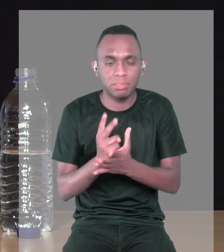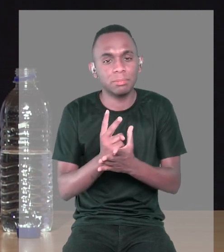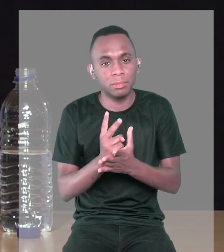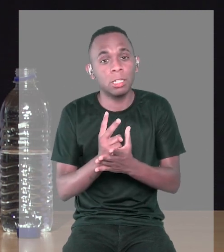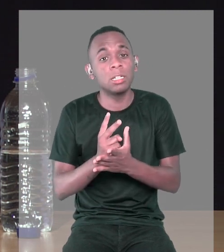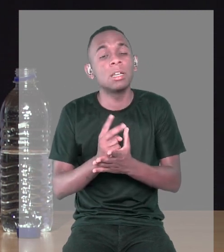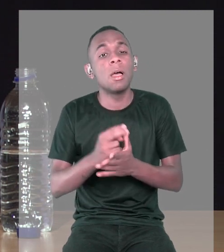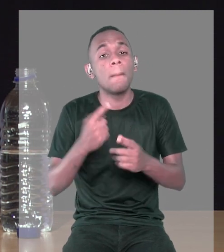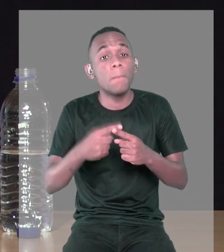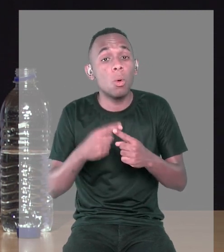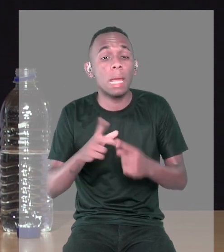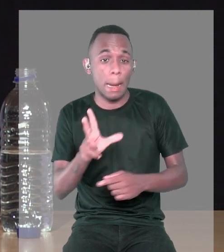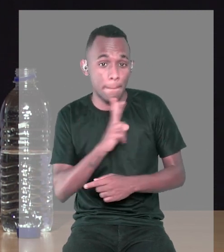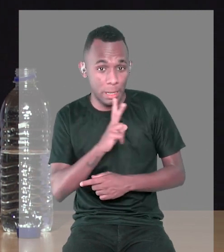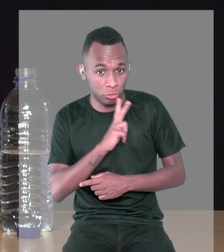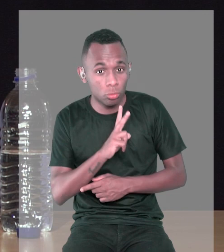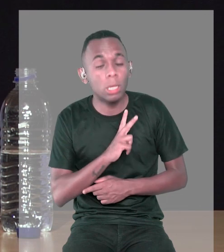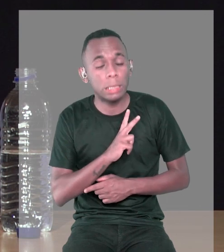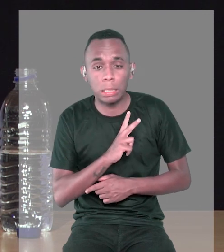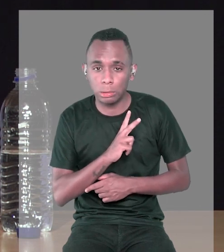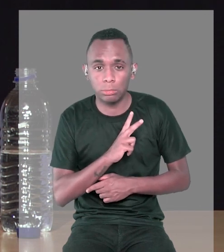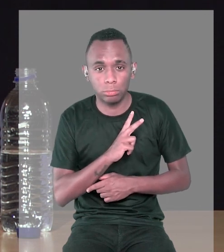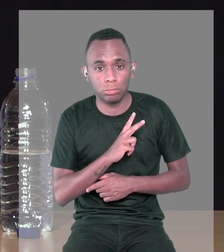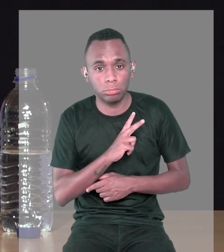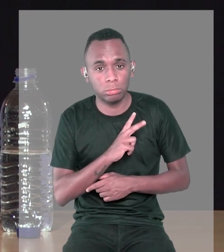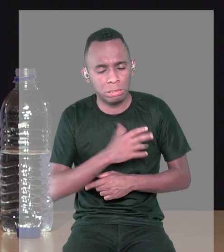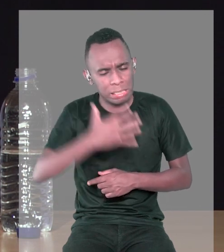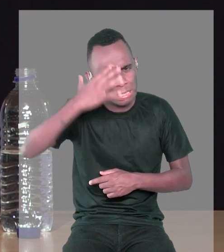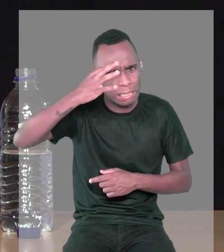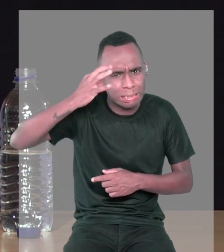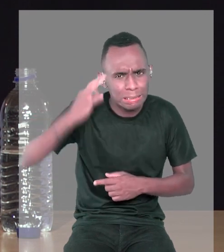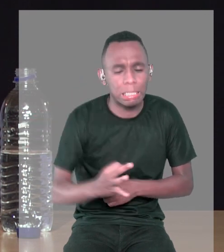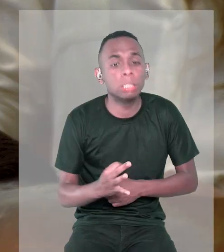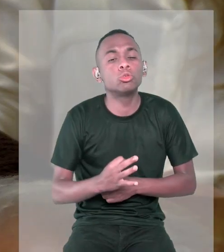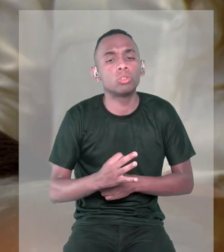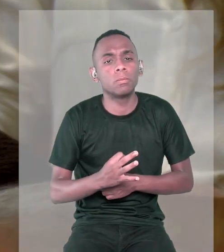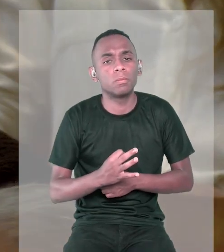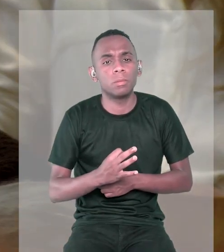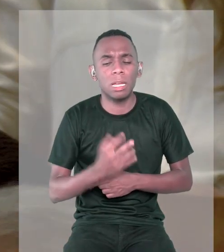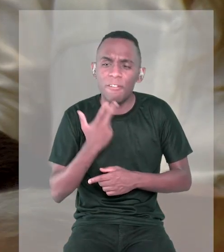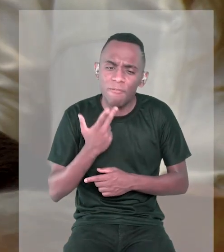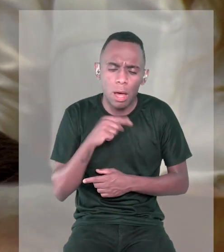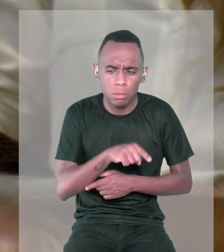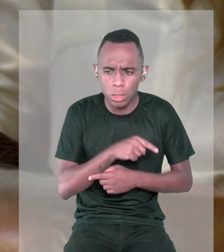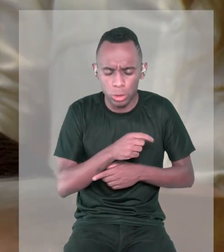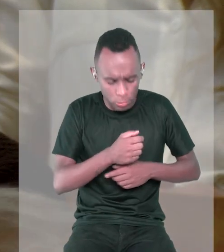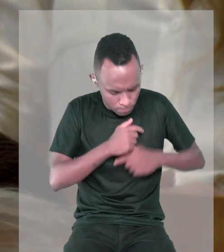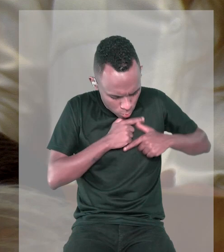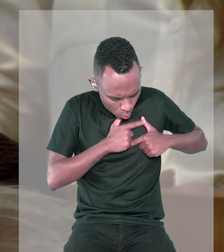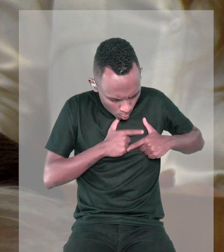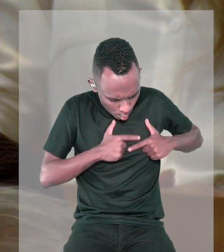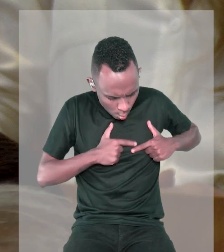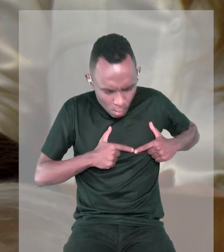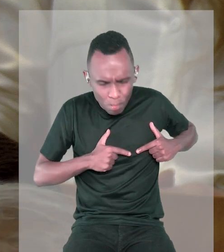Isso se confirma pela verdade pessoal e quente dessa certeza. De novo, carrego no